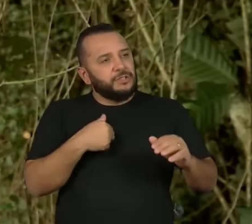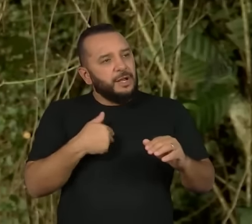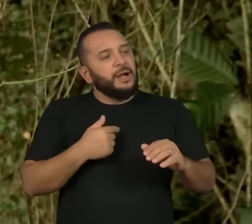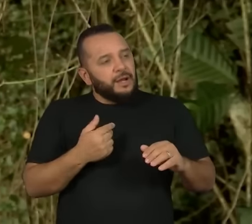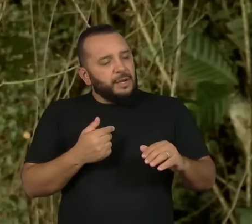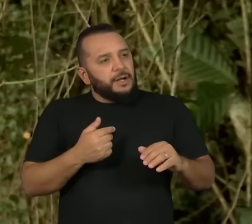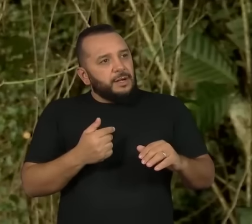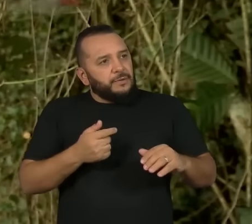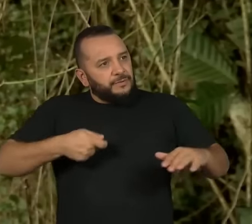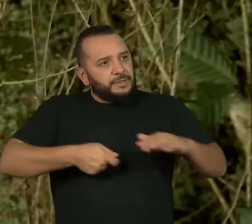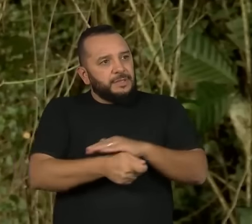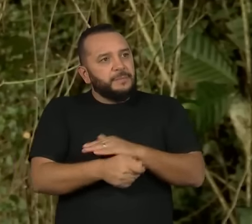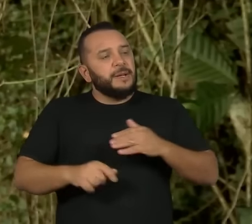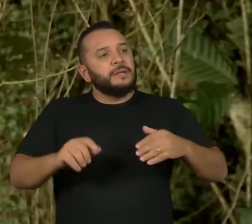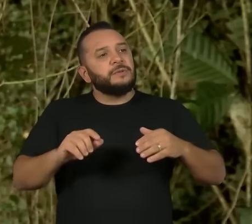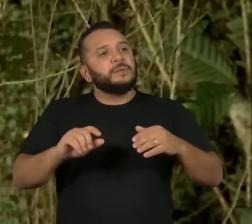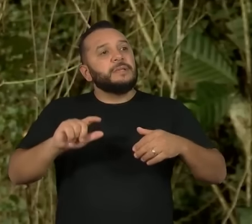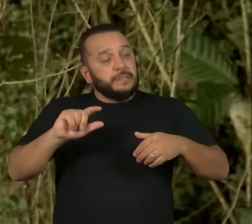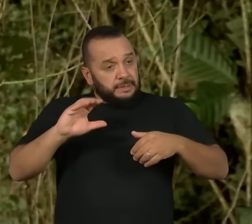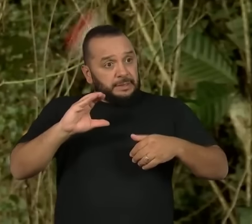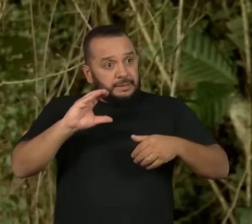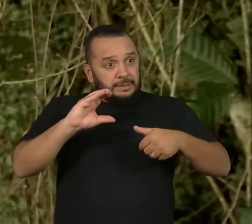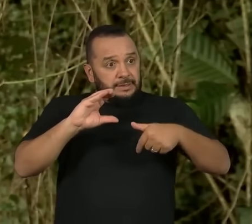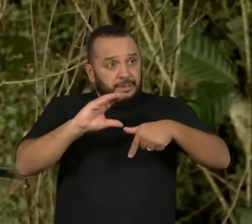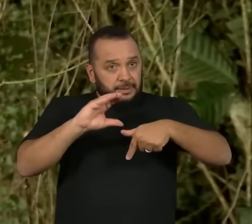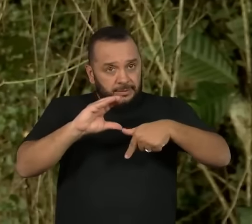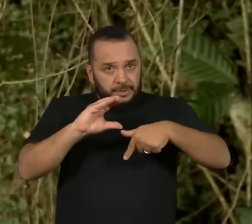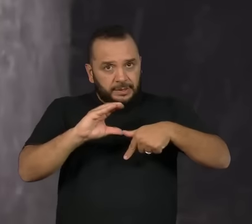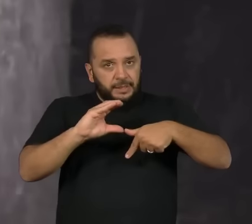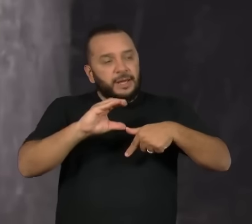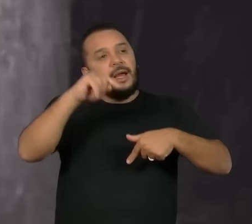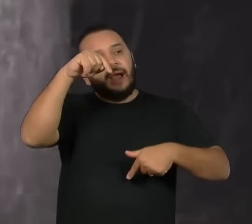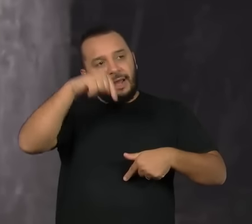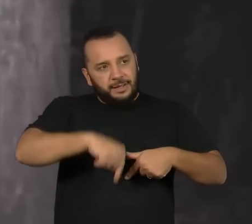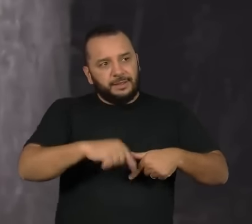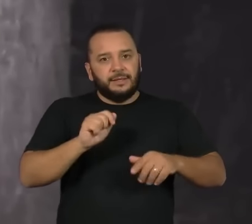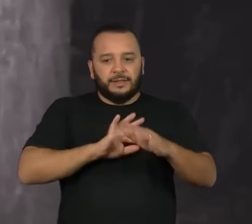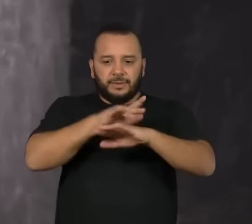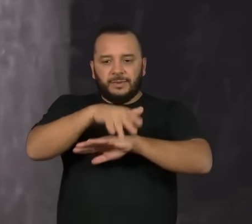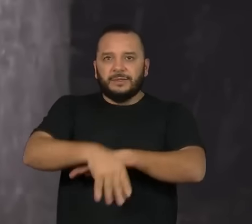financiamento do CNPq, realizado também aqui no Parque Nacional do Iguaçu.